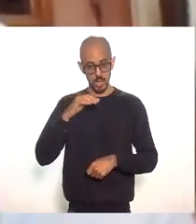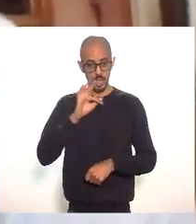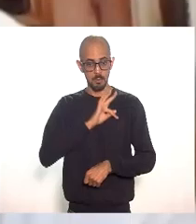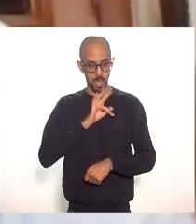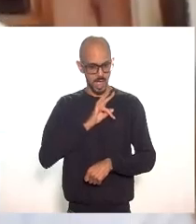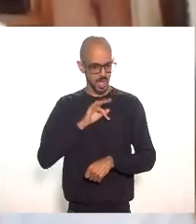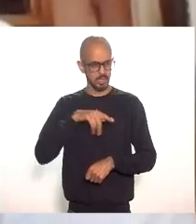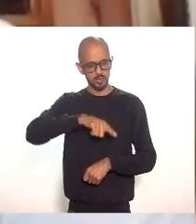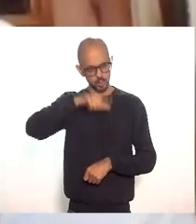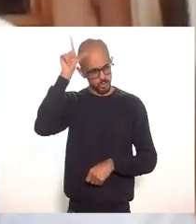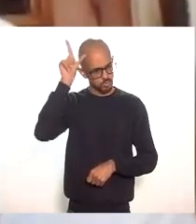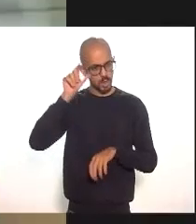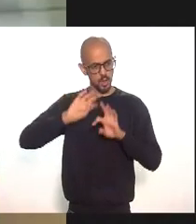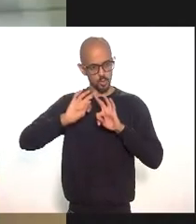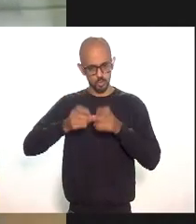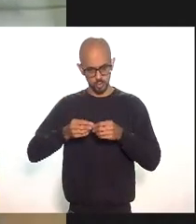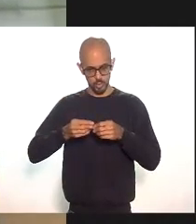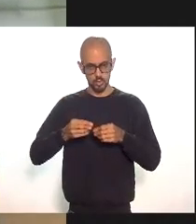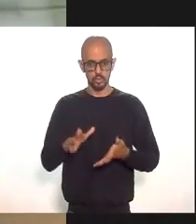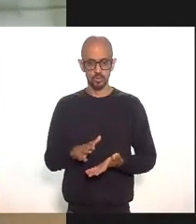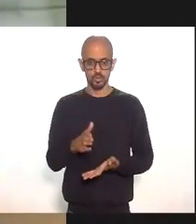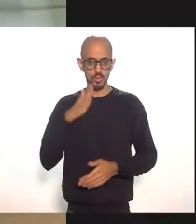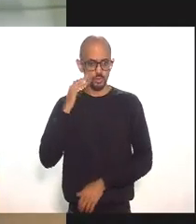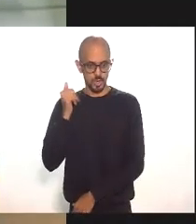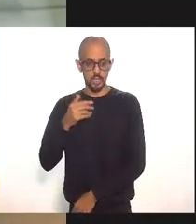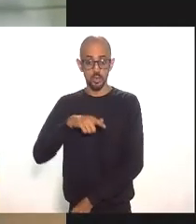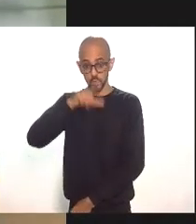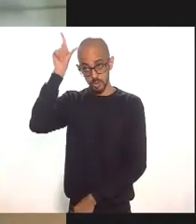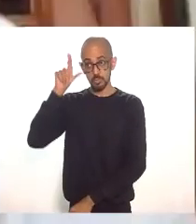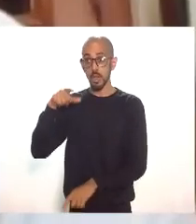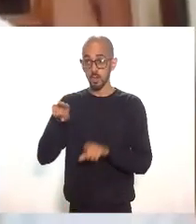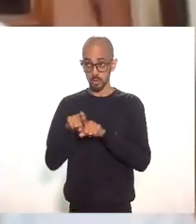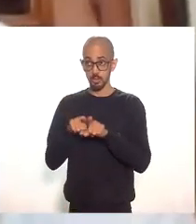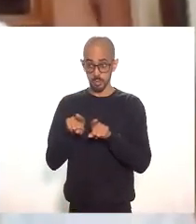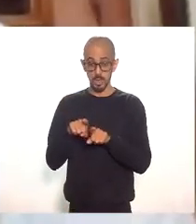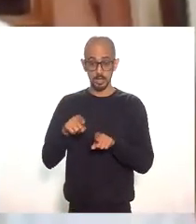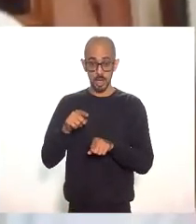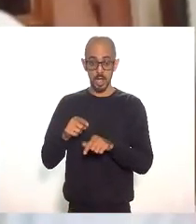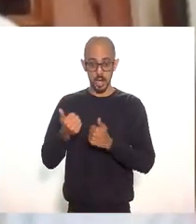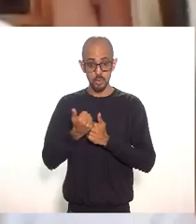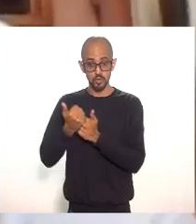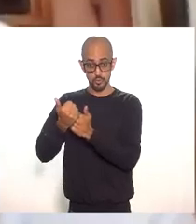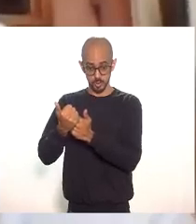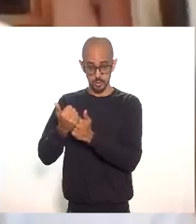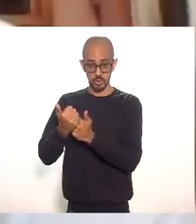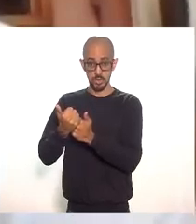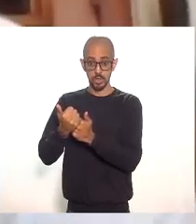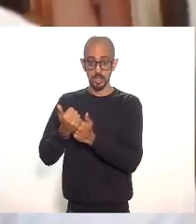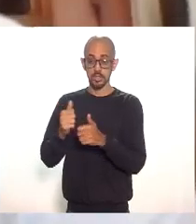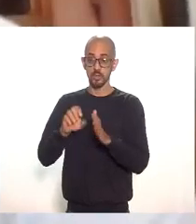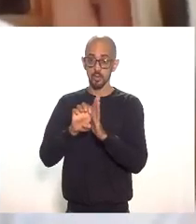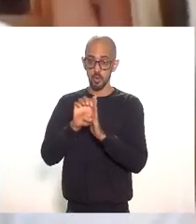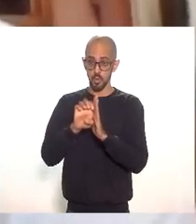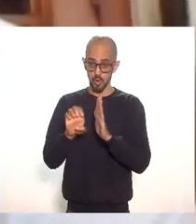e todos, então, principalmente o Luiz Paulo está defendendo até o meu, está ajudando a defender um projeto com algumas emendas. Então,